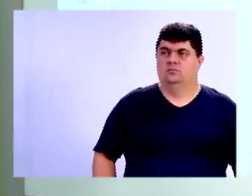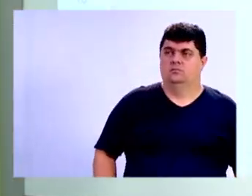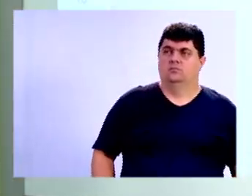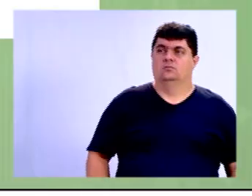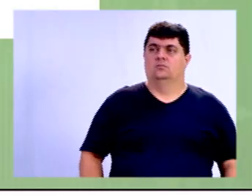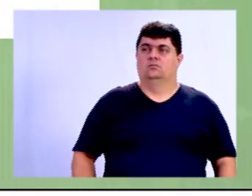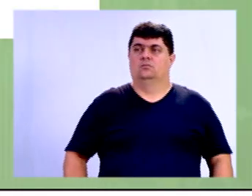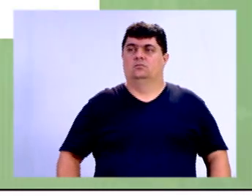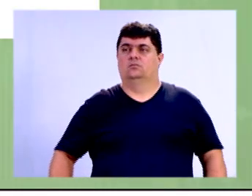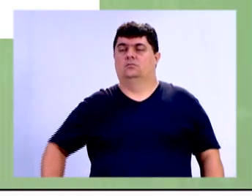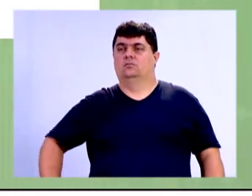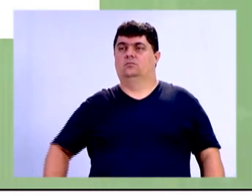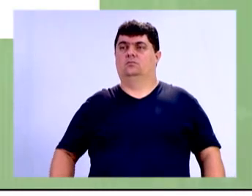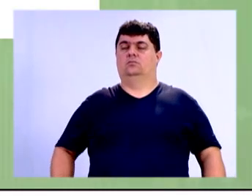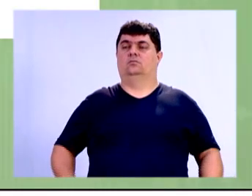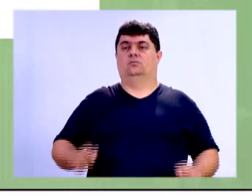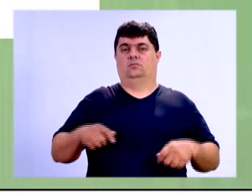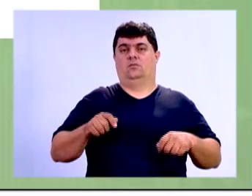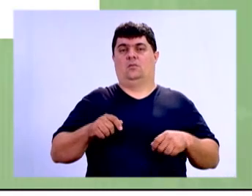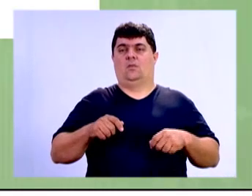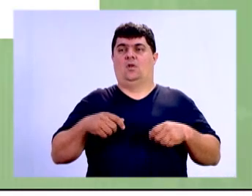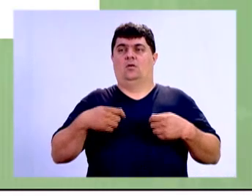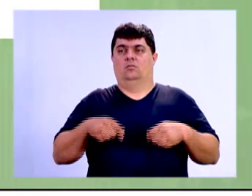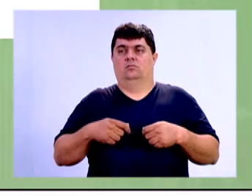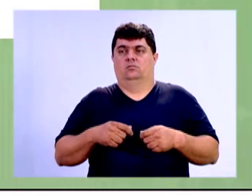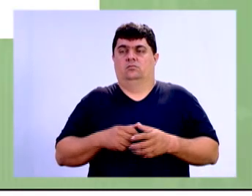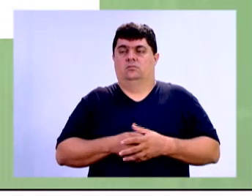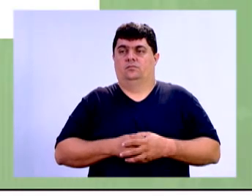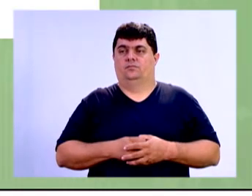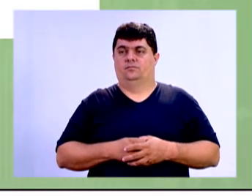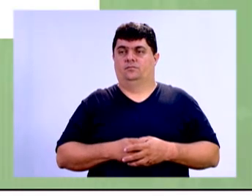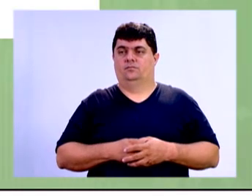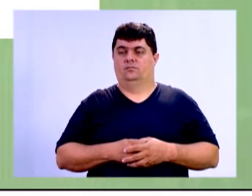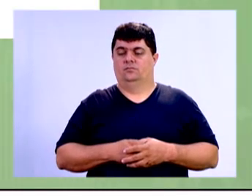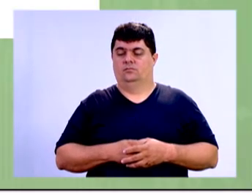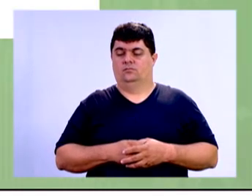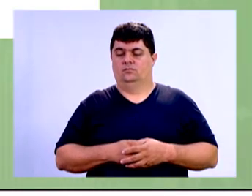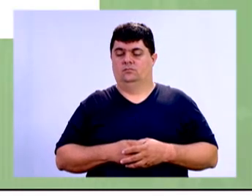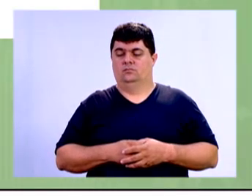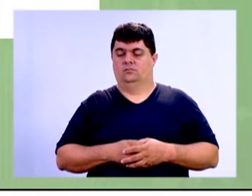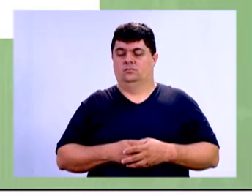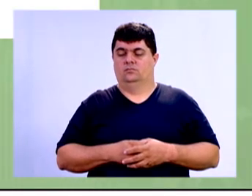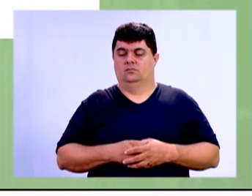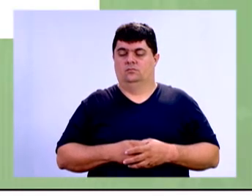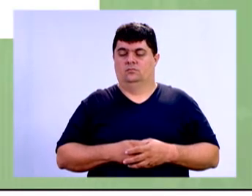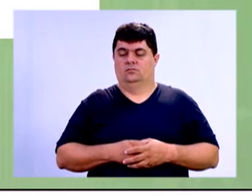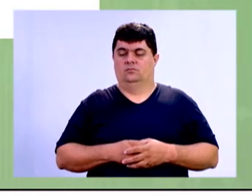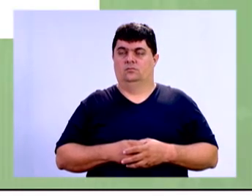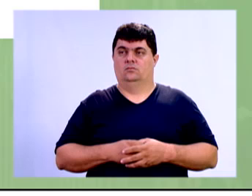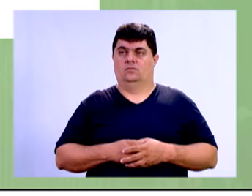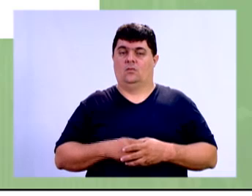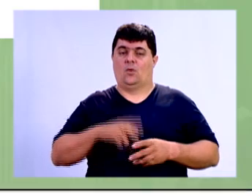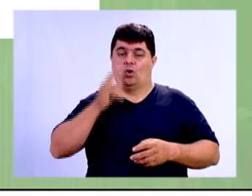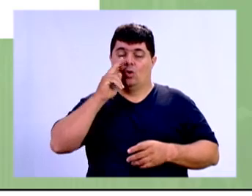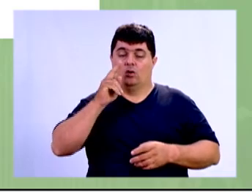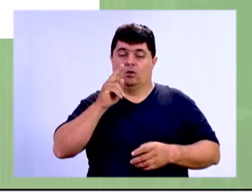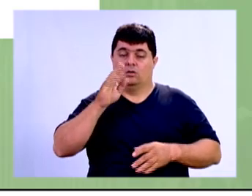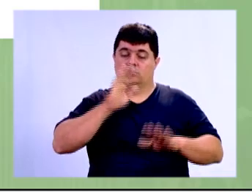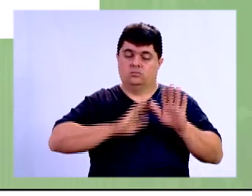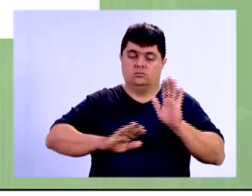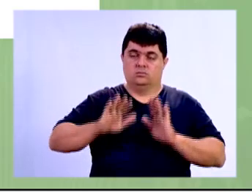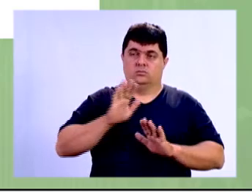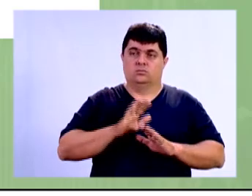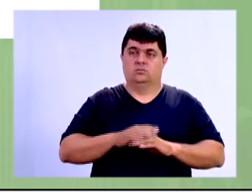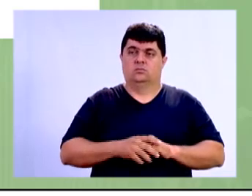E é por isso que a gente precisa de coleções, gente. Vamos voltar aqui no nosso código, vamos olhar com muito cuidado, como